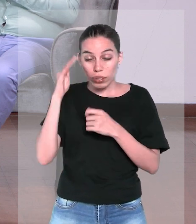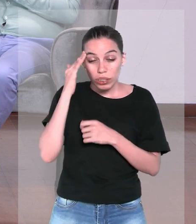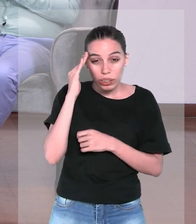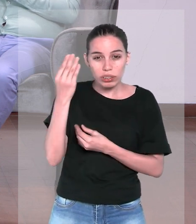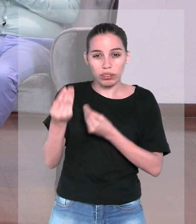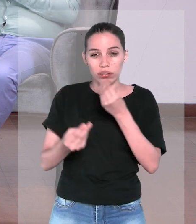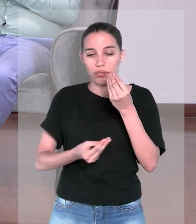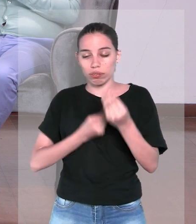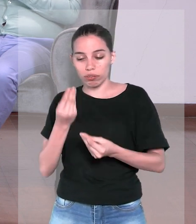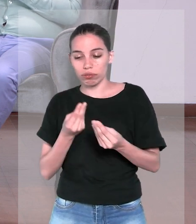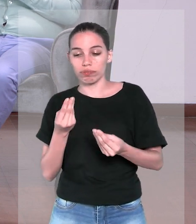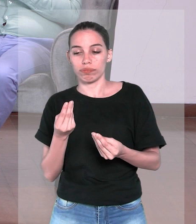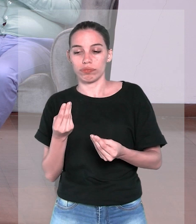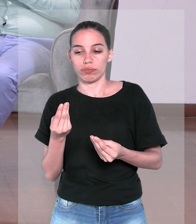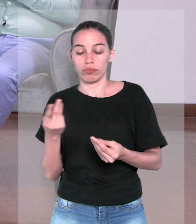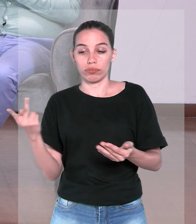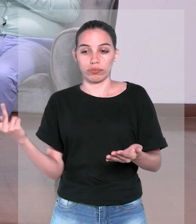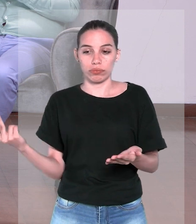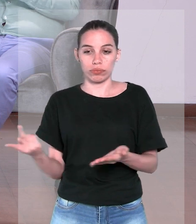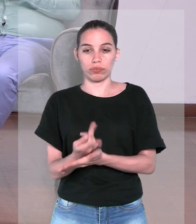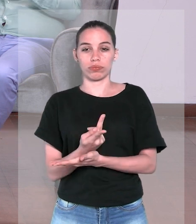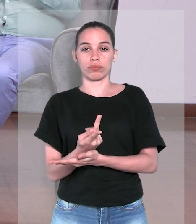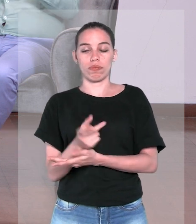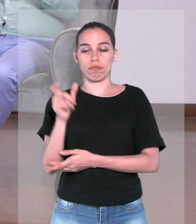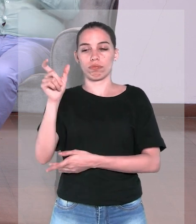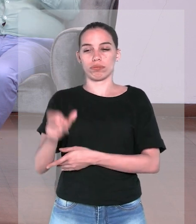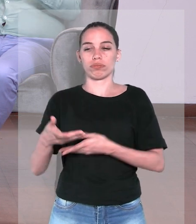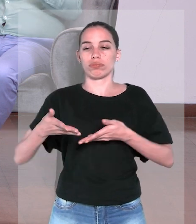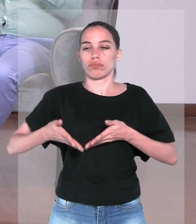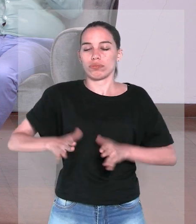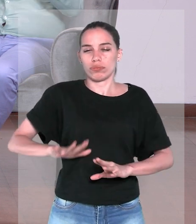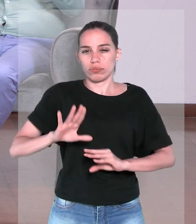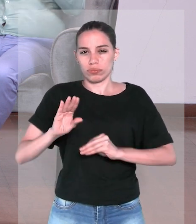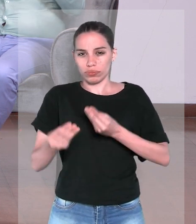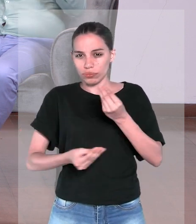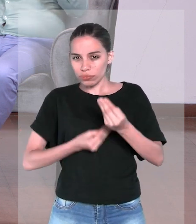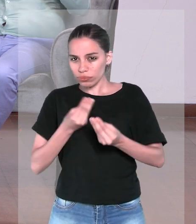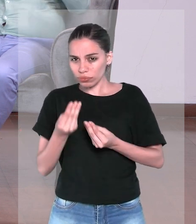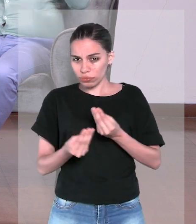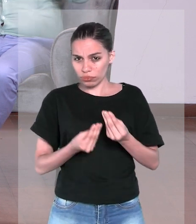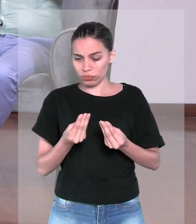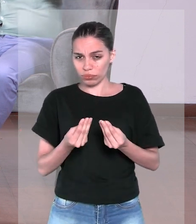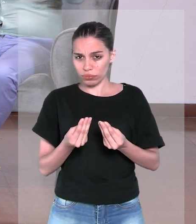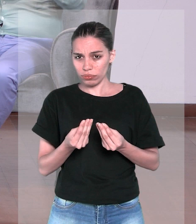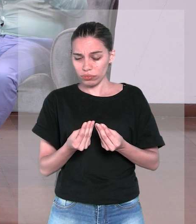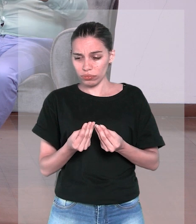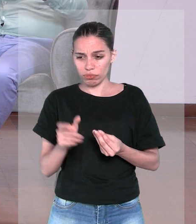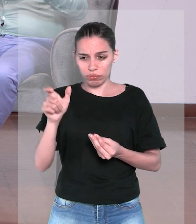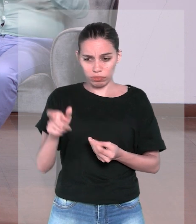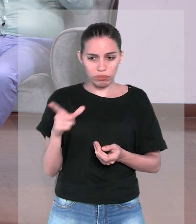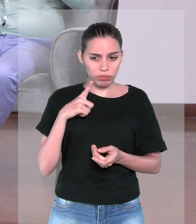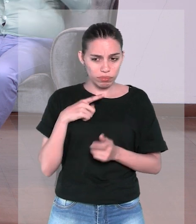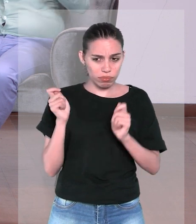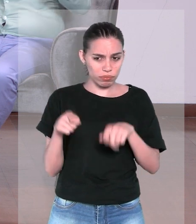violência. Então, por isso que eu insisto na ideia de que, muito mais do que você policiar a